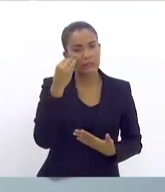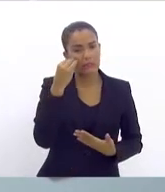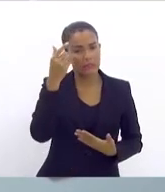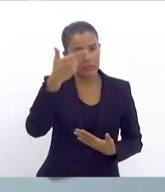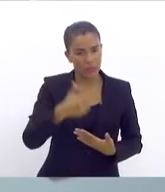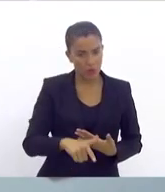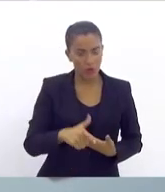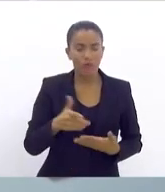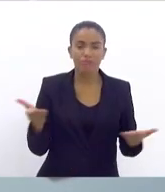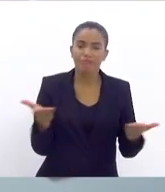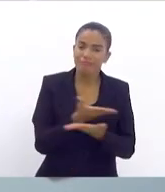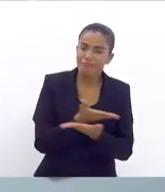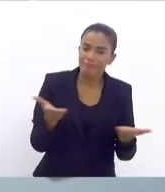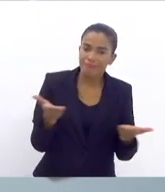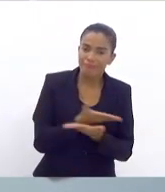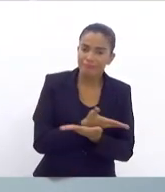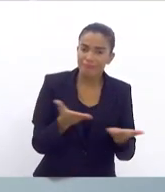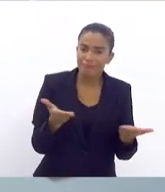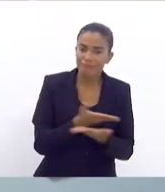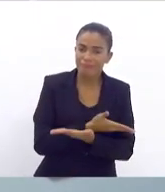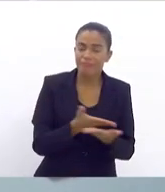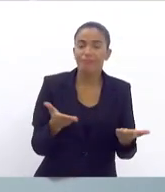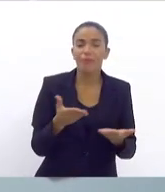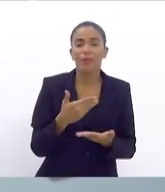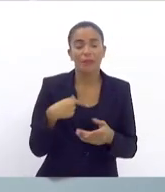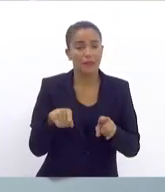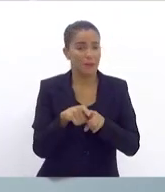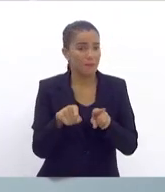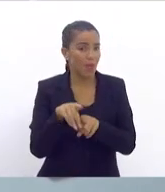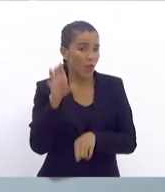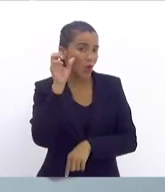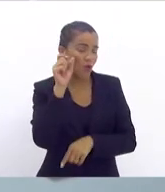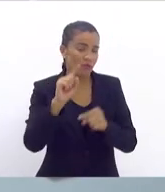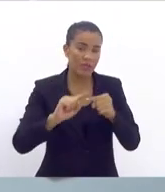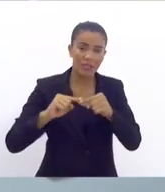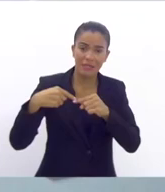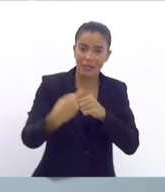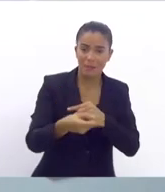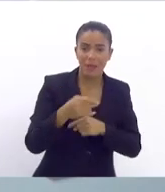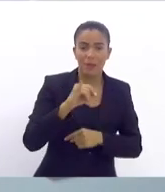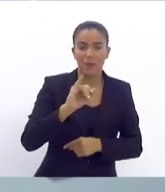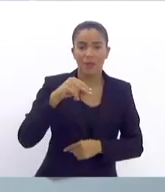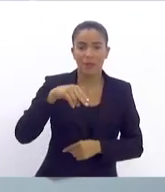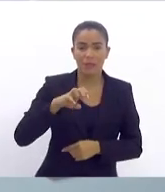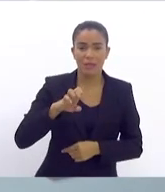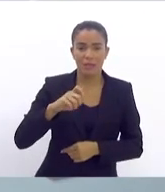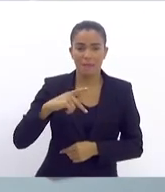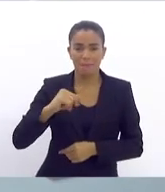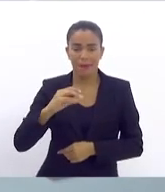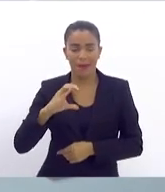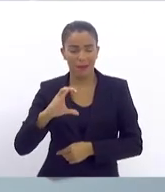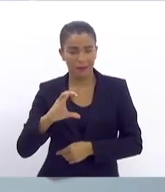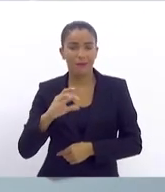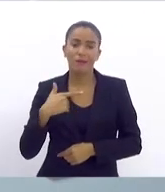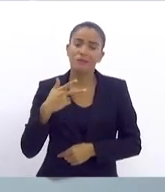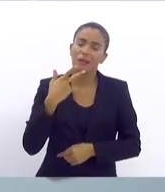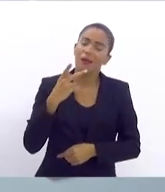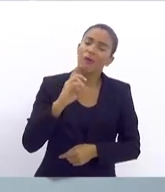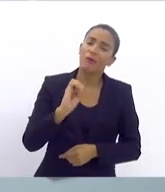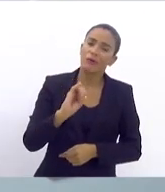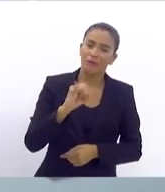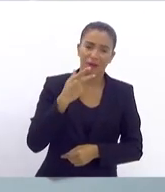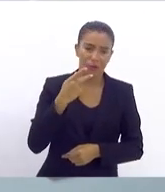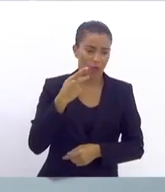novamente mediar é importante. Ouvir posteriormente o INEPAC não dá, senão você está dizendo que